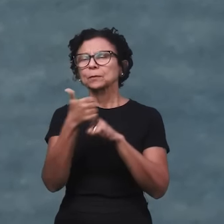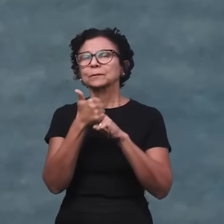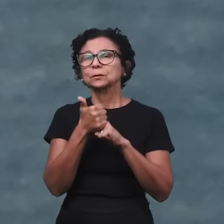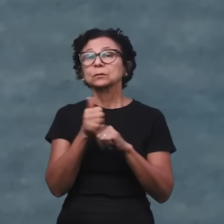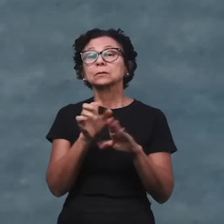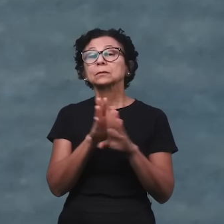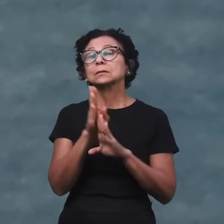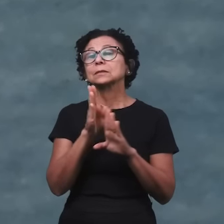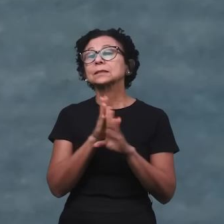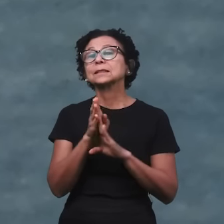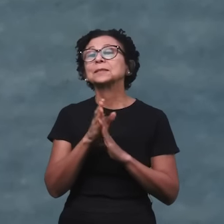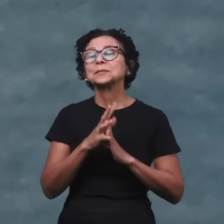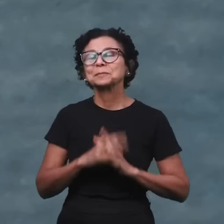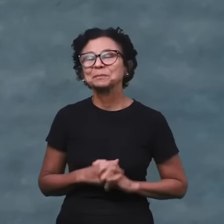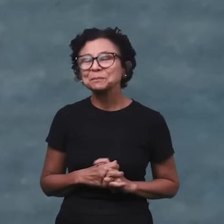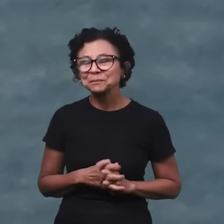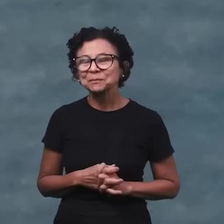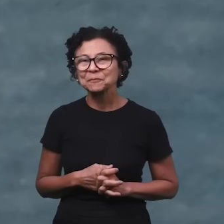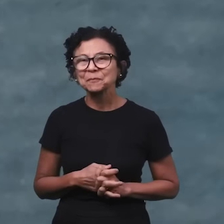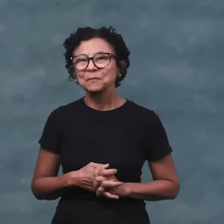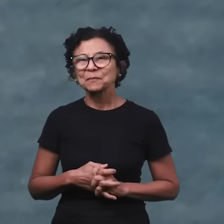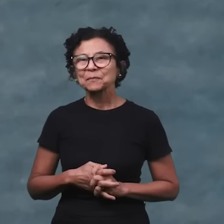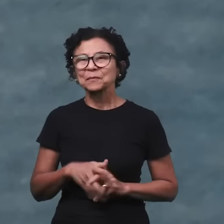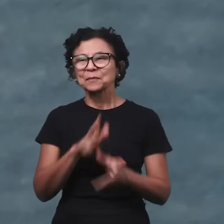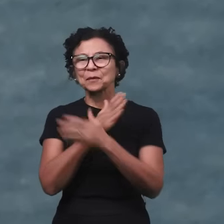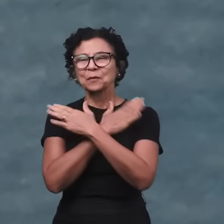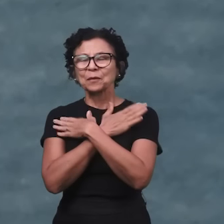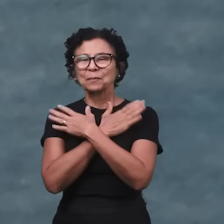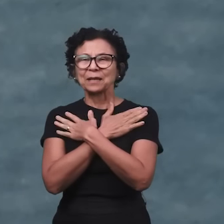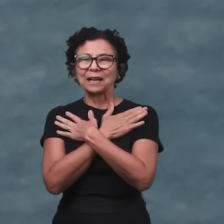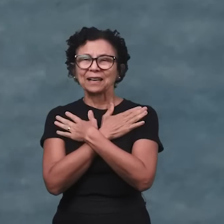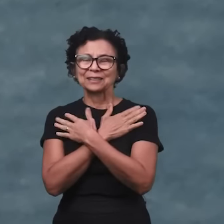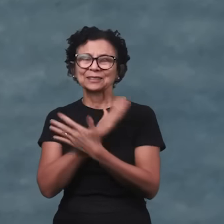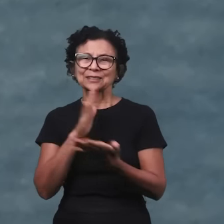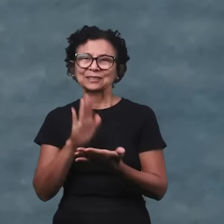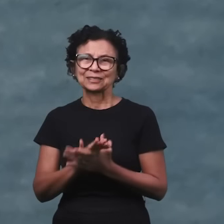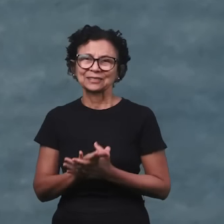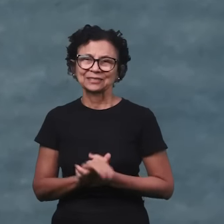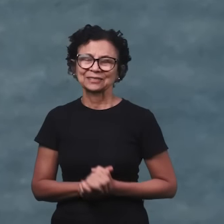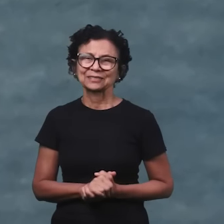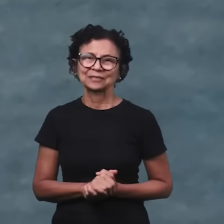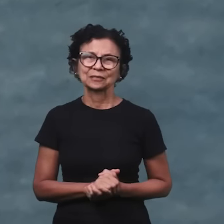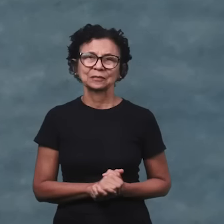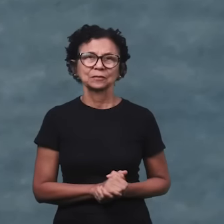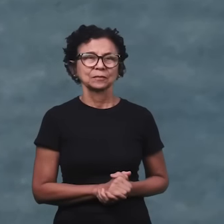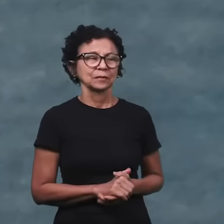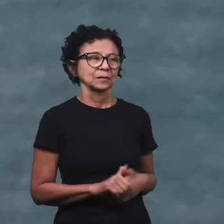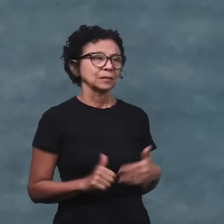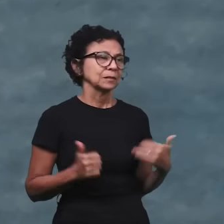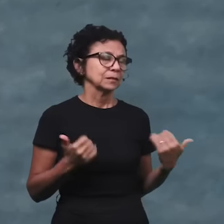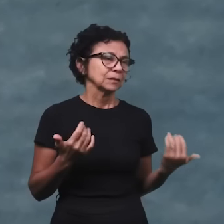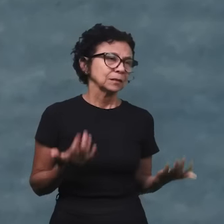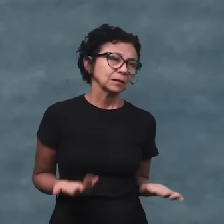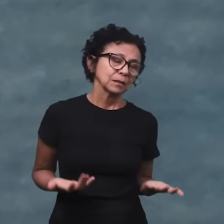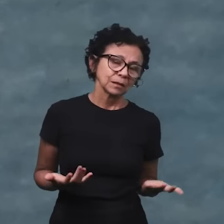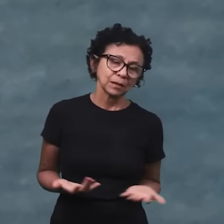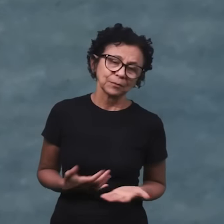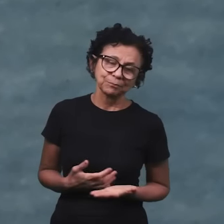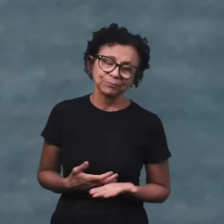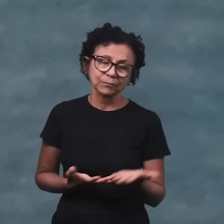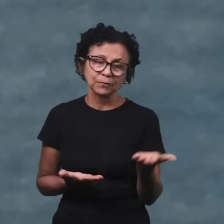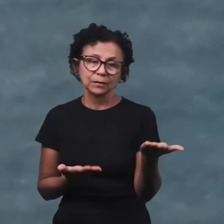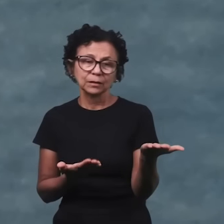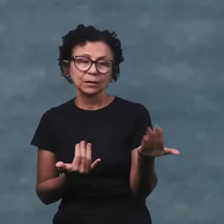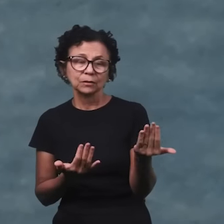grande abraço aos nossos irmãos aí na cidade de Lima Duarte, no estado de Minas Gerais. E aí, Paulo, o jovem está lá,